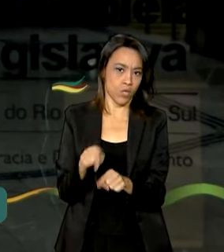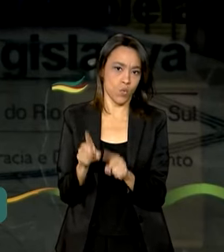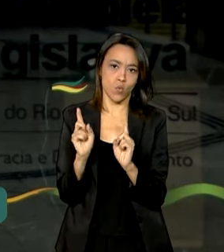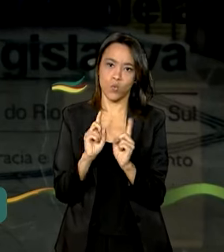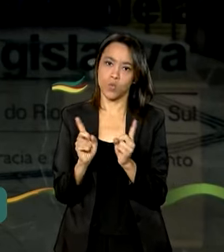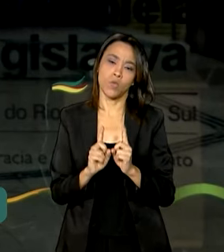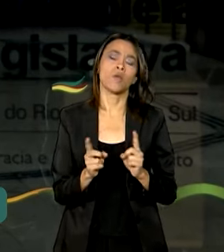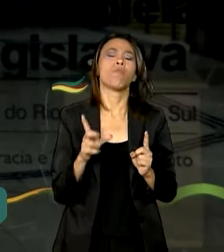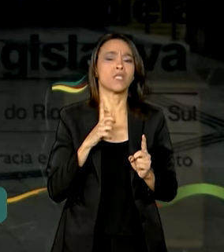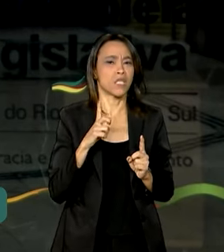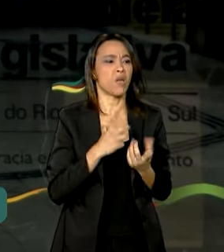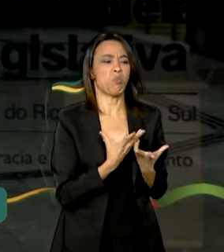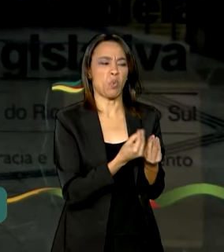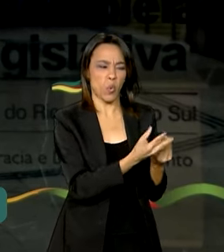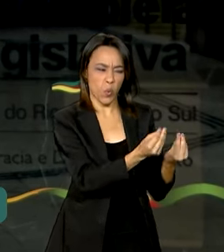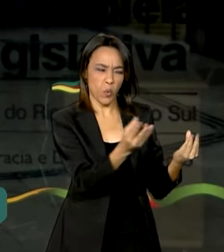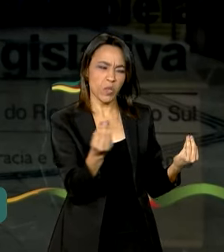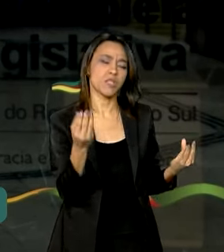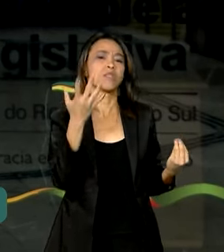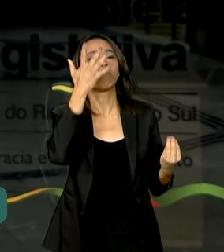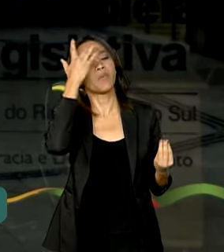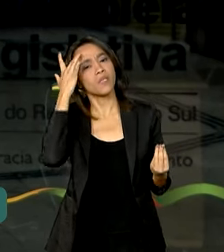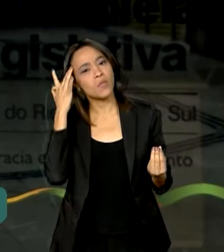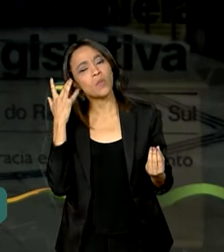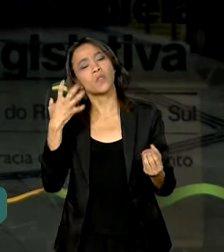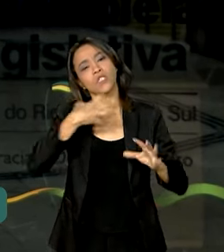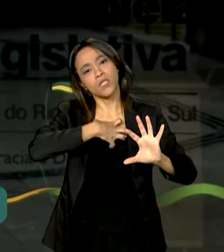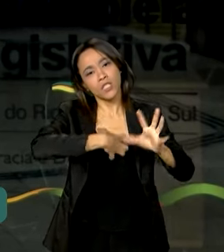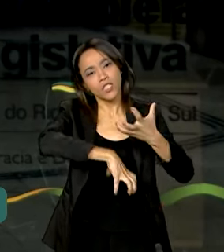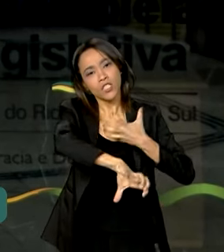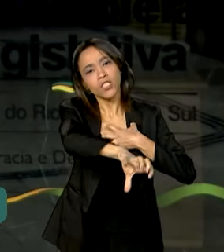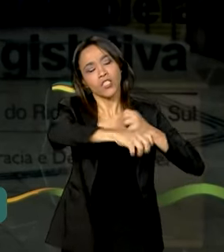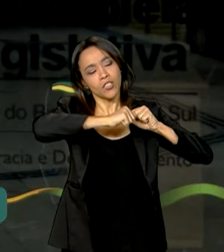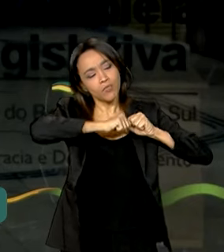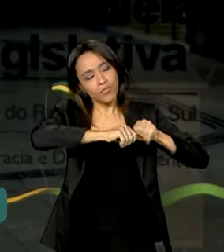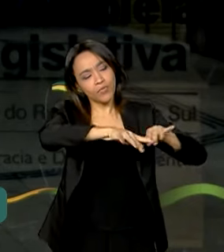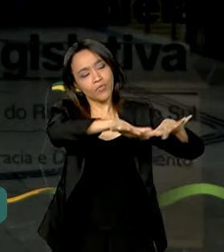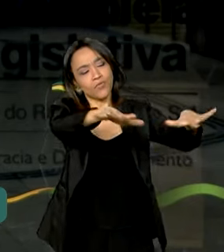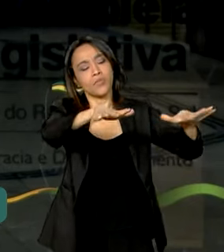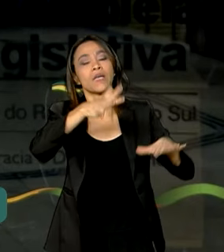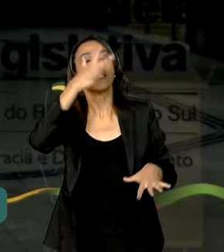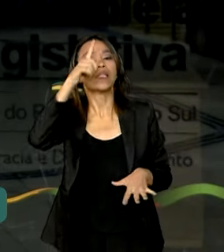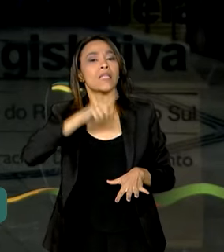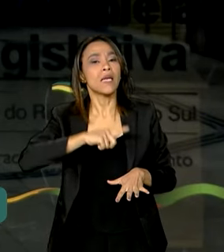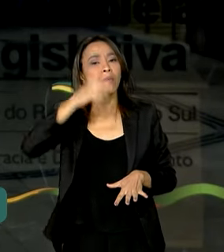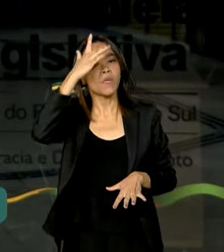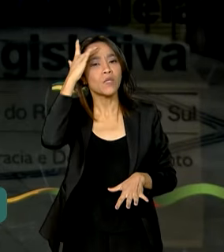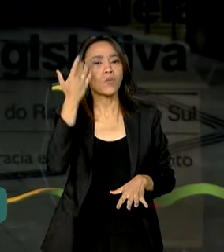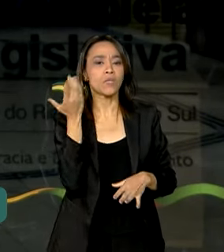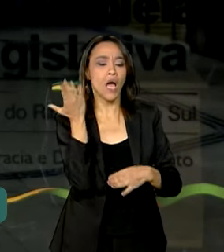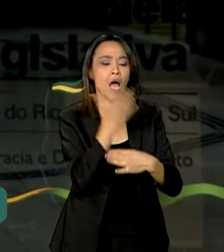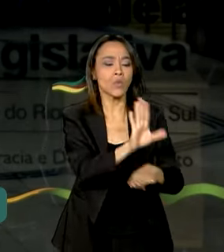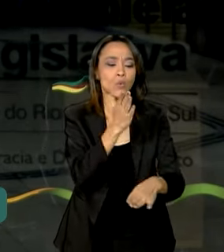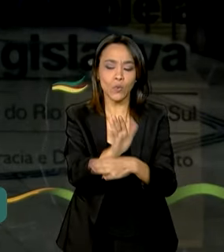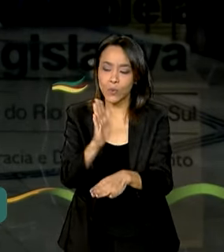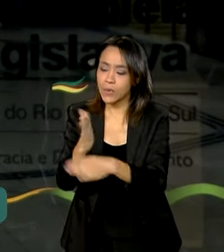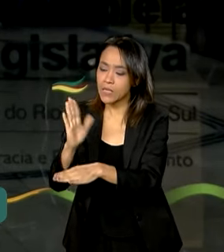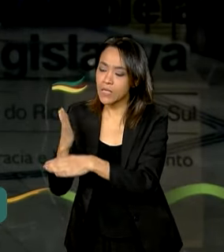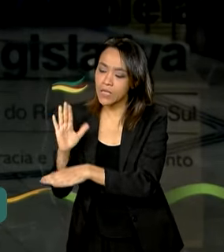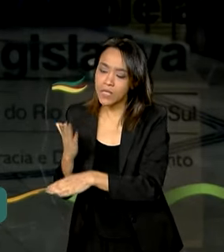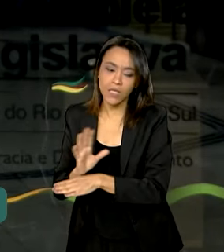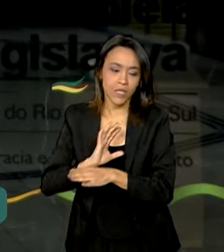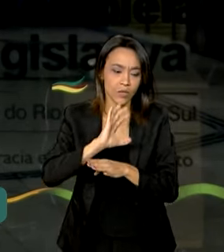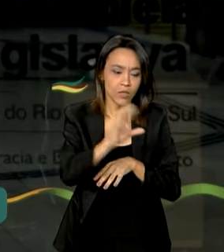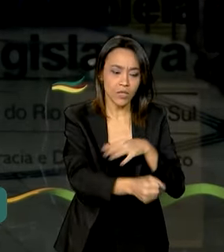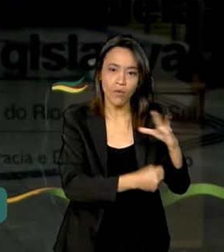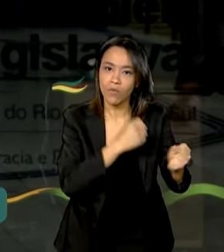que espalha solidariedade, tem uma rede de pessoas ajudando no resgate, uma rede de instituições, a